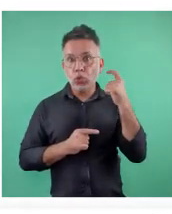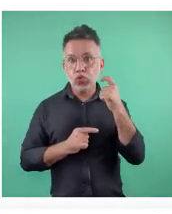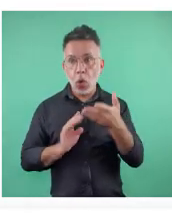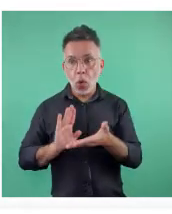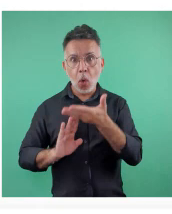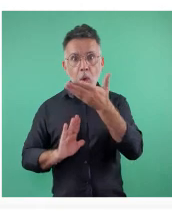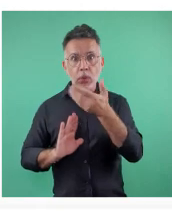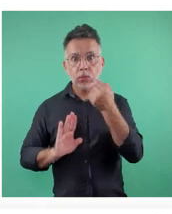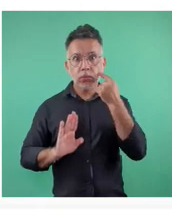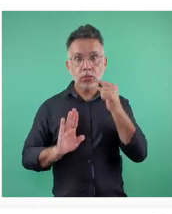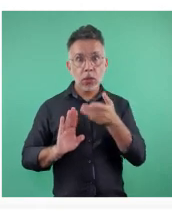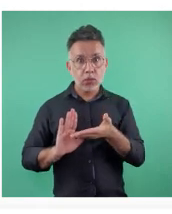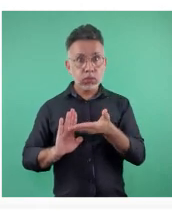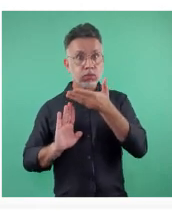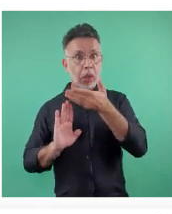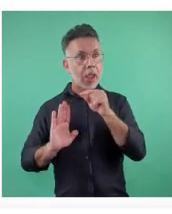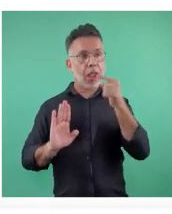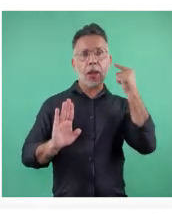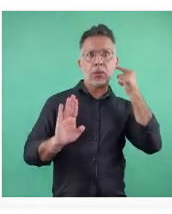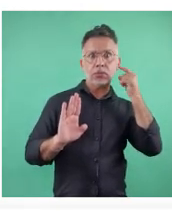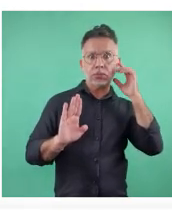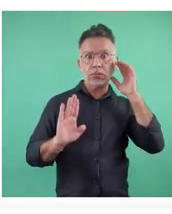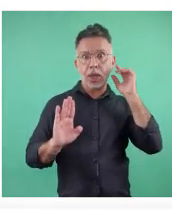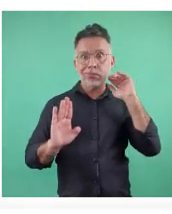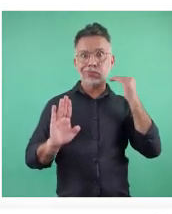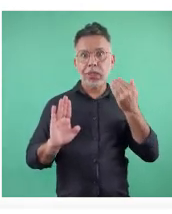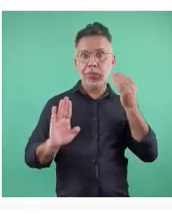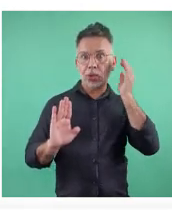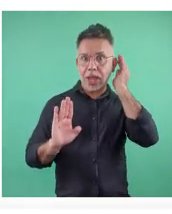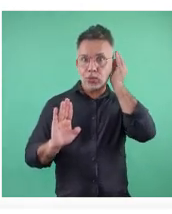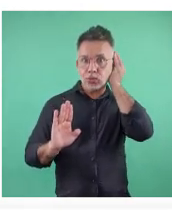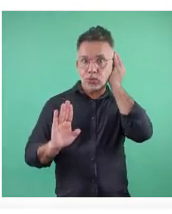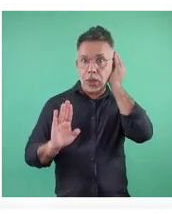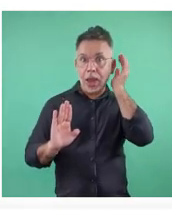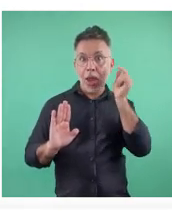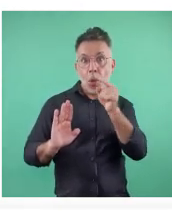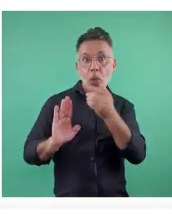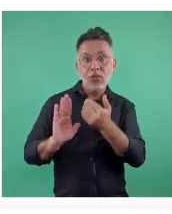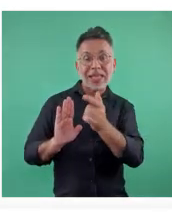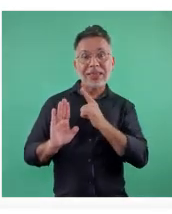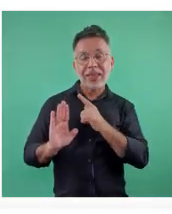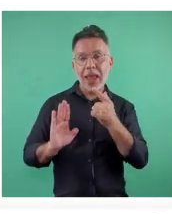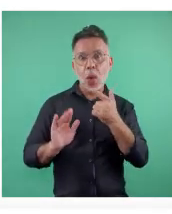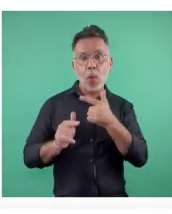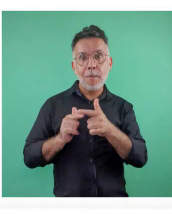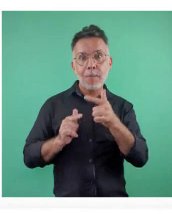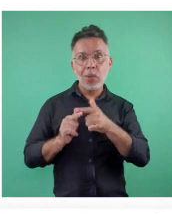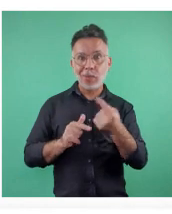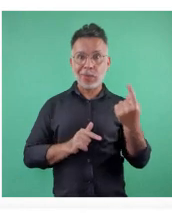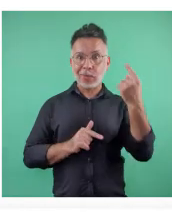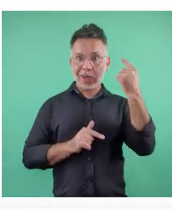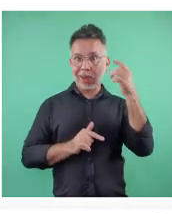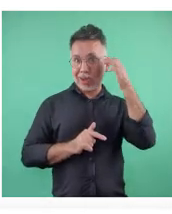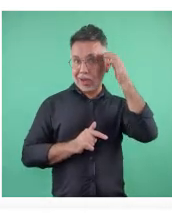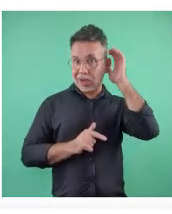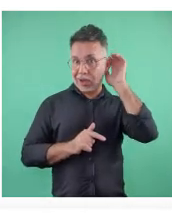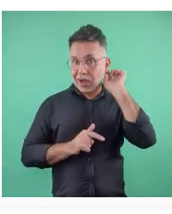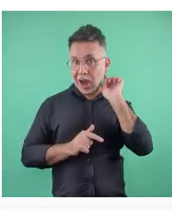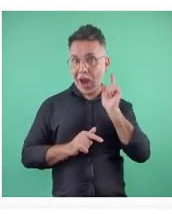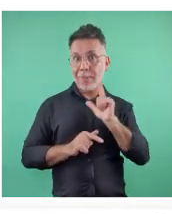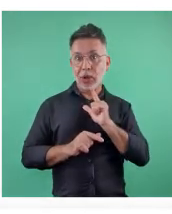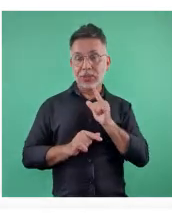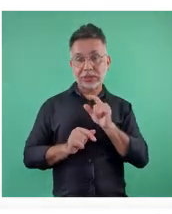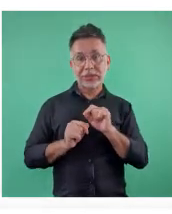uma célula ciliada externa, que a gente chama. Quando você tem uma lesão dessa célula, você pode ter o recrutamento. O que o